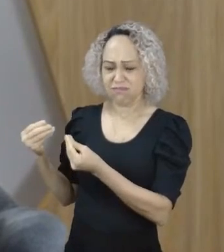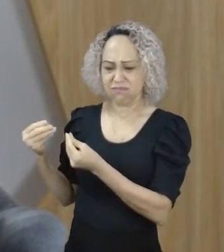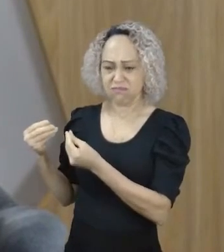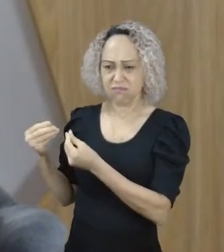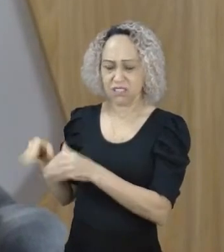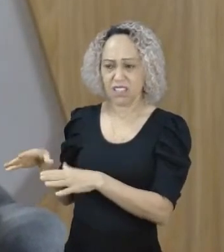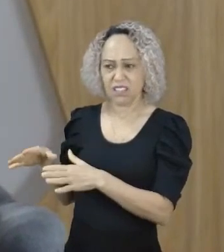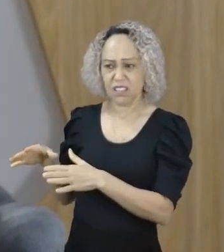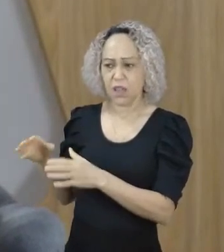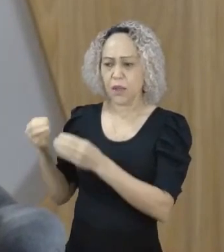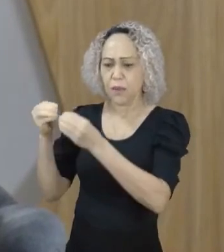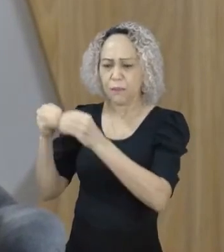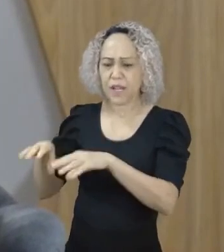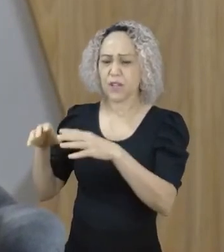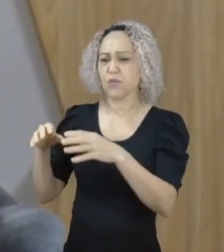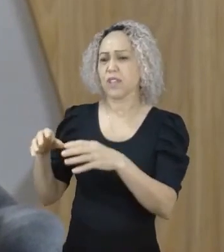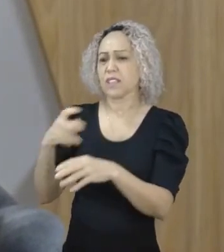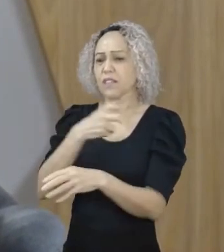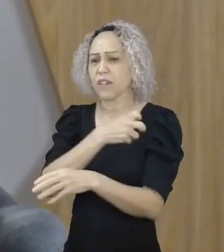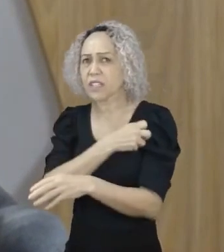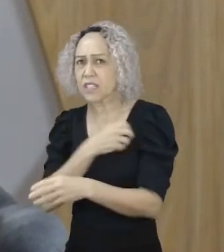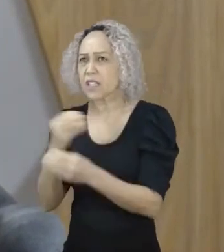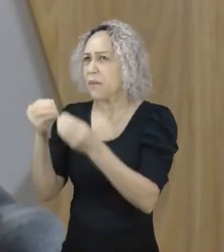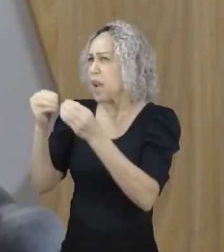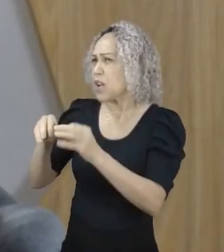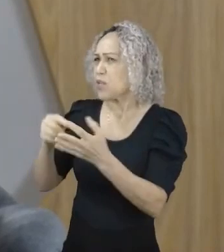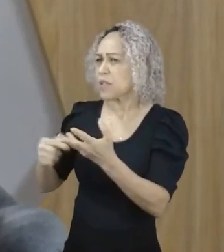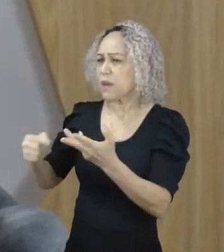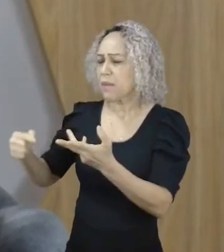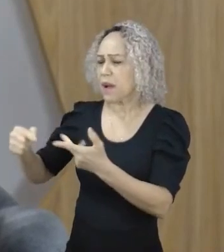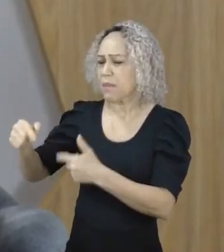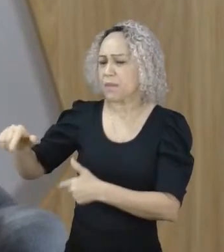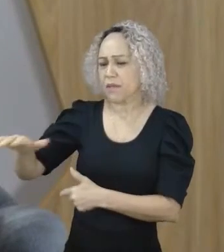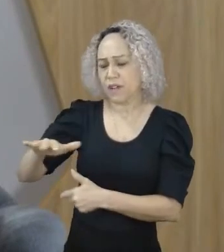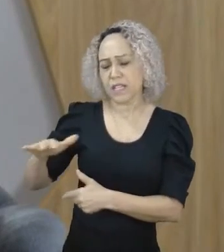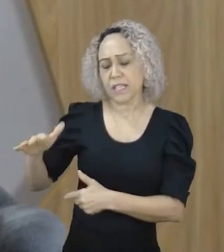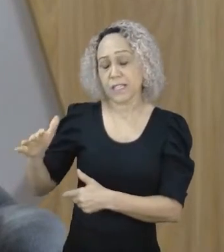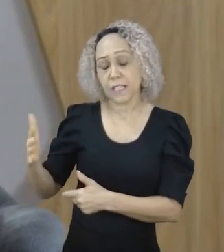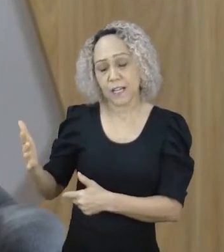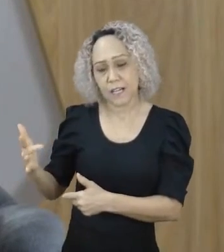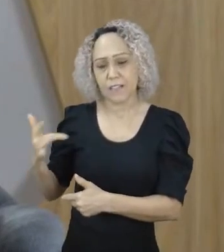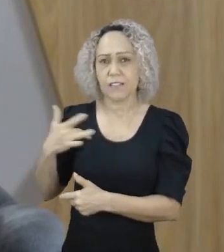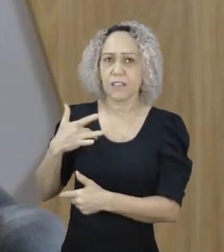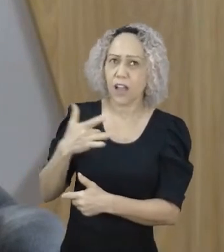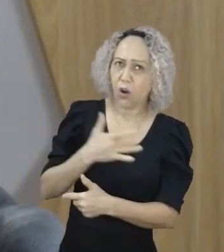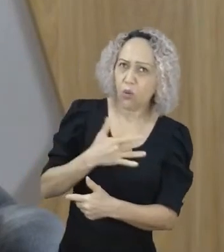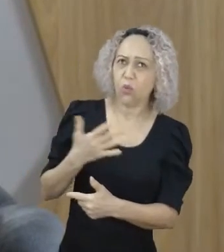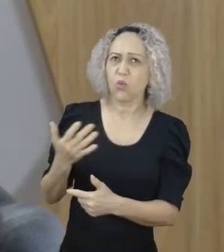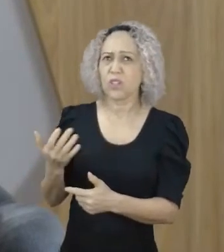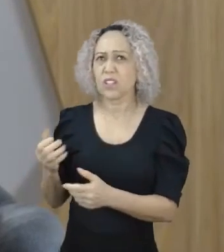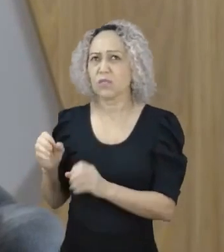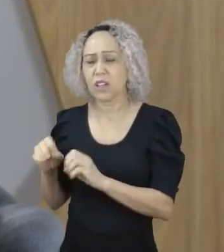né? Então isso é fundamental, porque já está aumentando certas doenças respiratórias que tem vacina